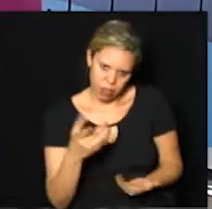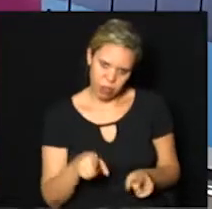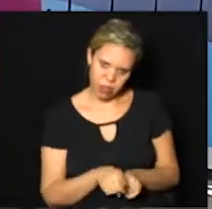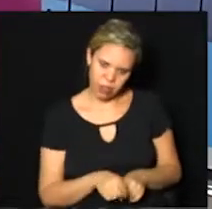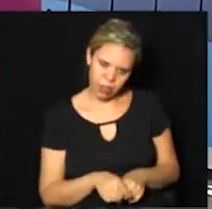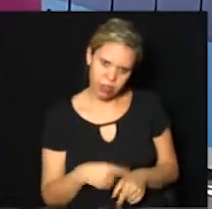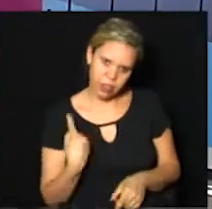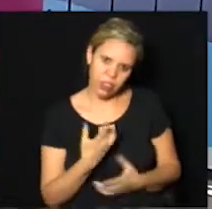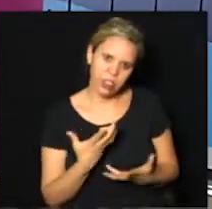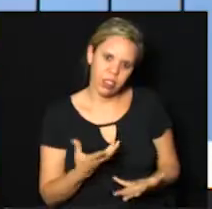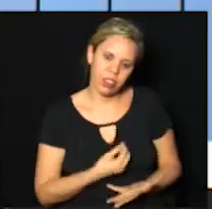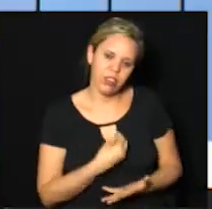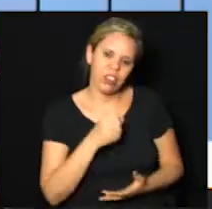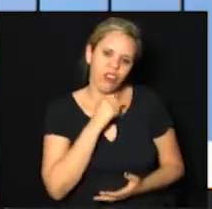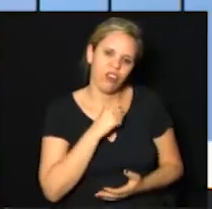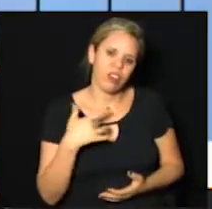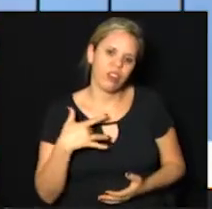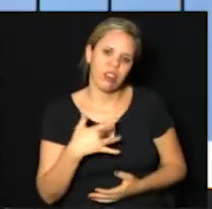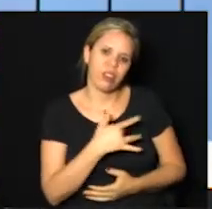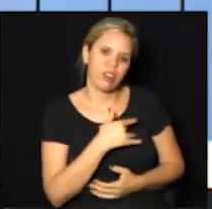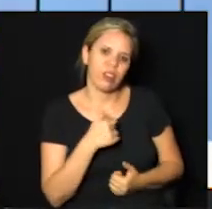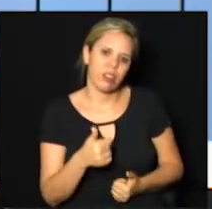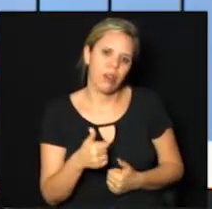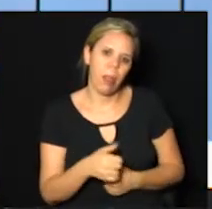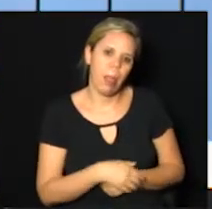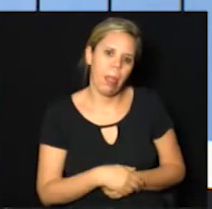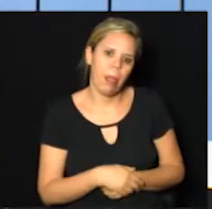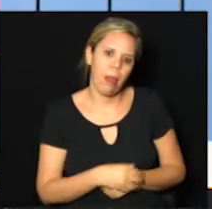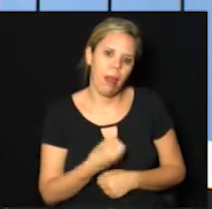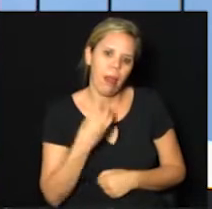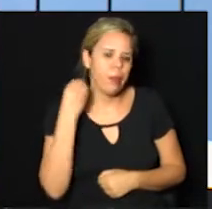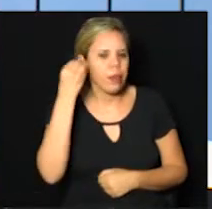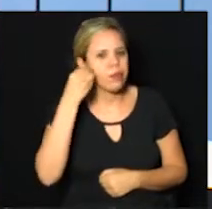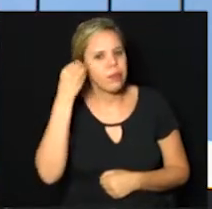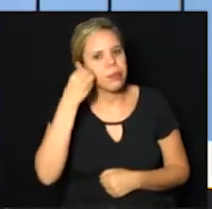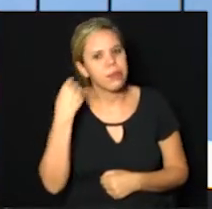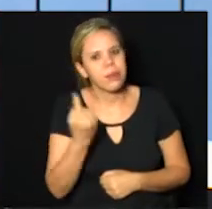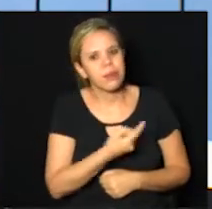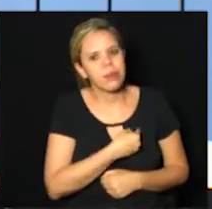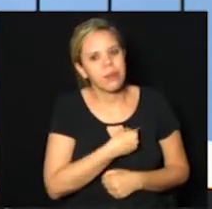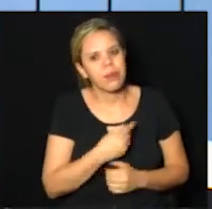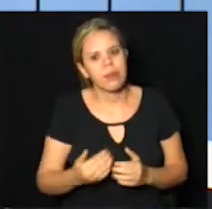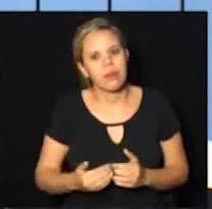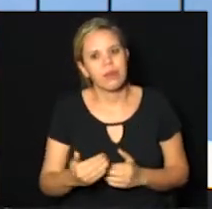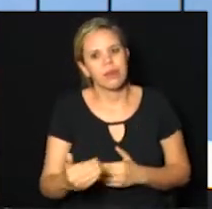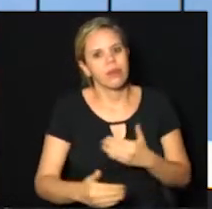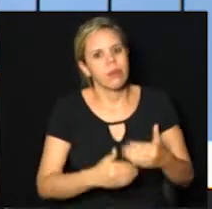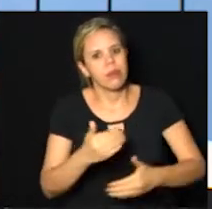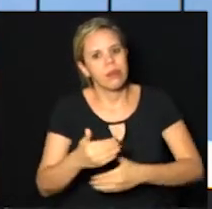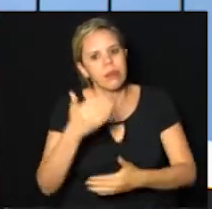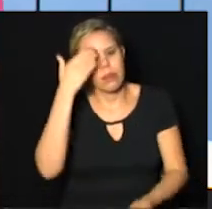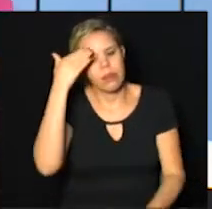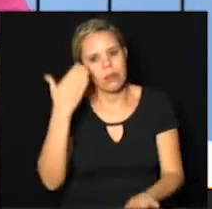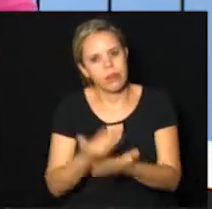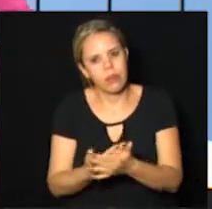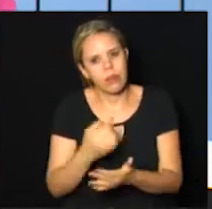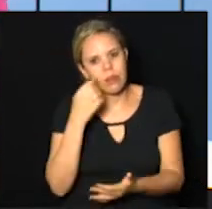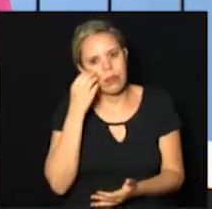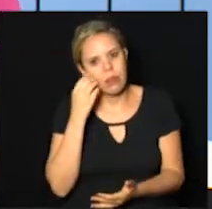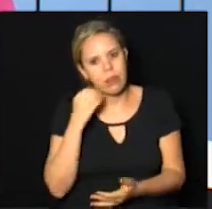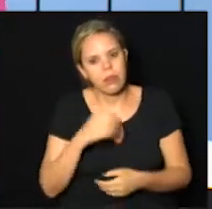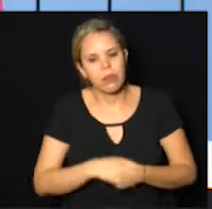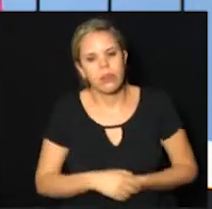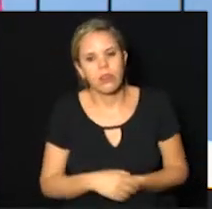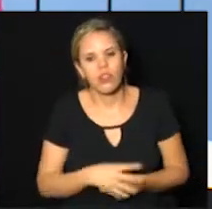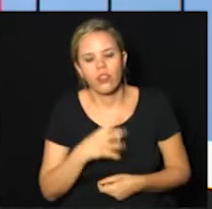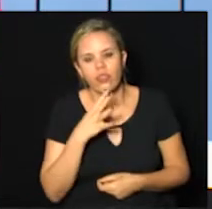eu quero envelhecer saudável, né? E é uma boa experiência da gente passar por esse processo, eu acredito, porque a gente acaba